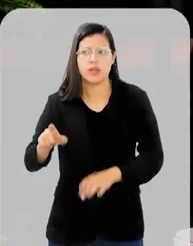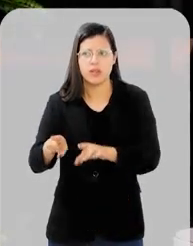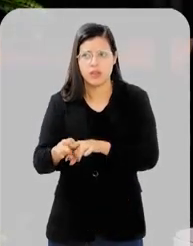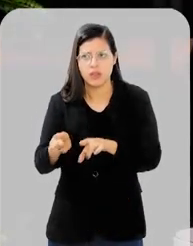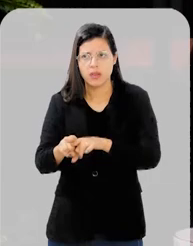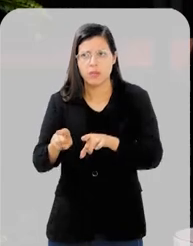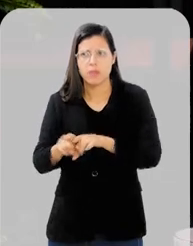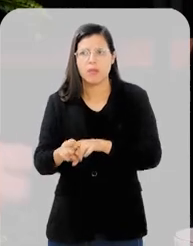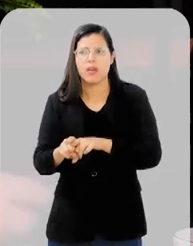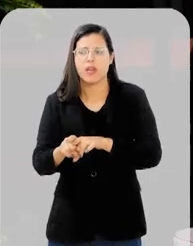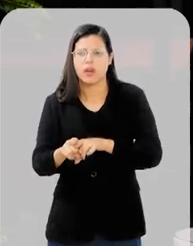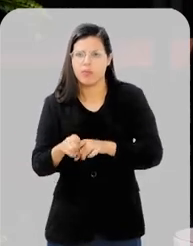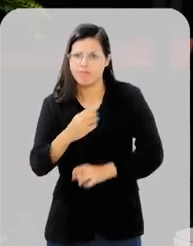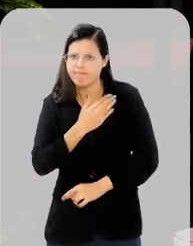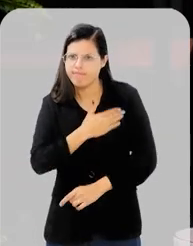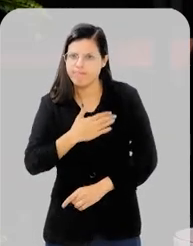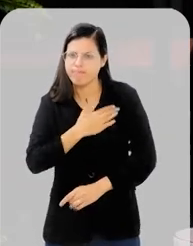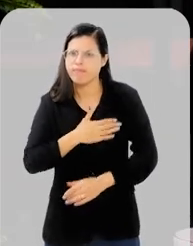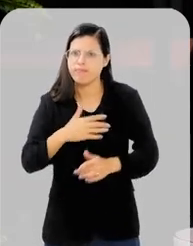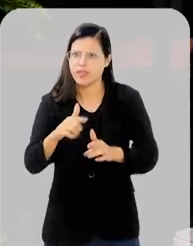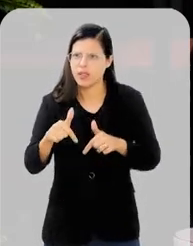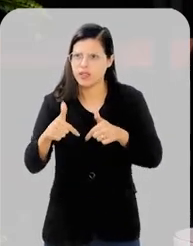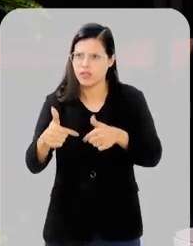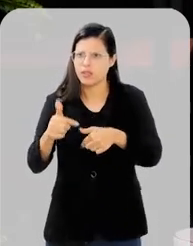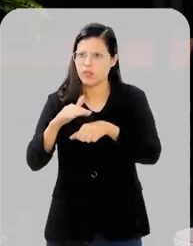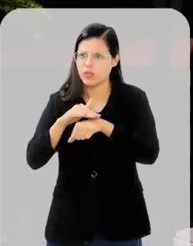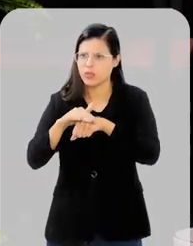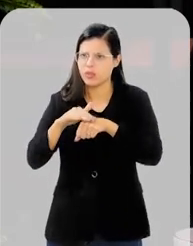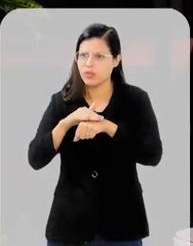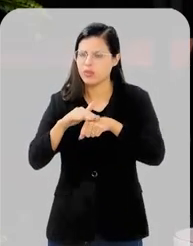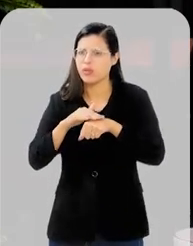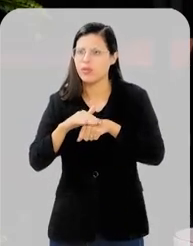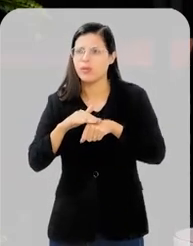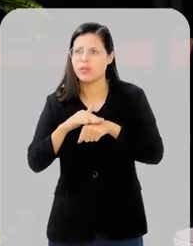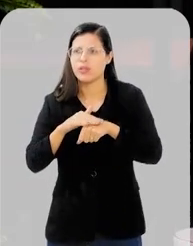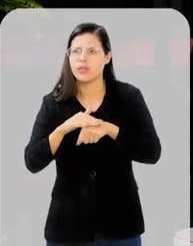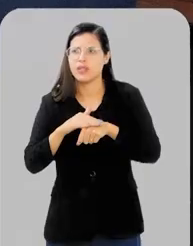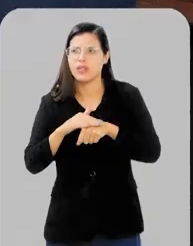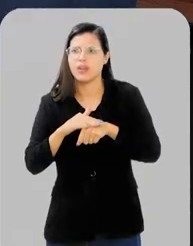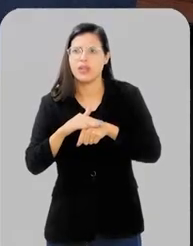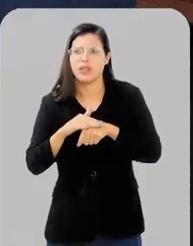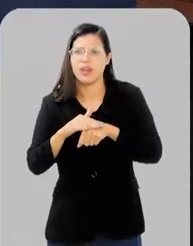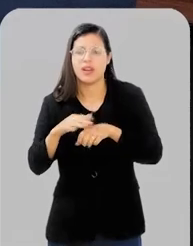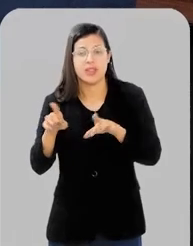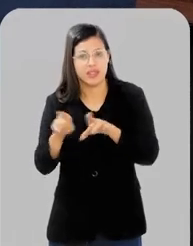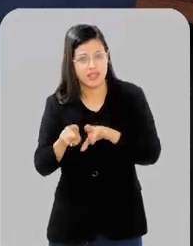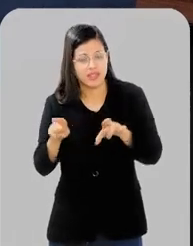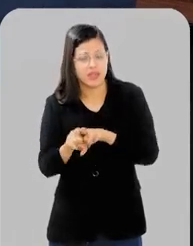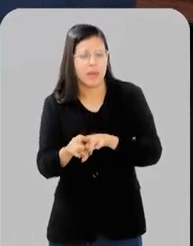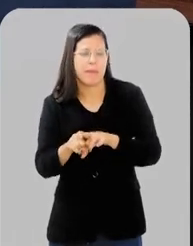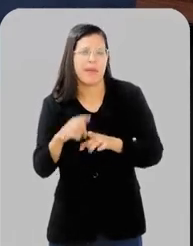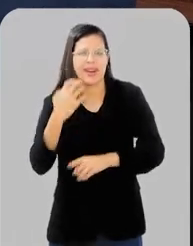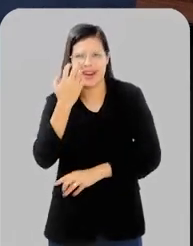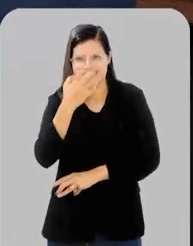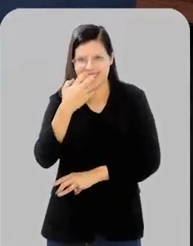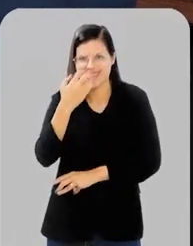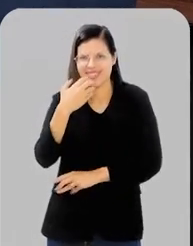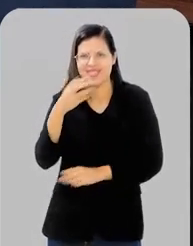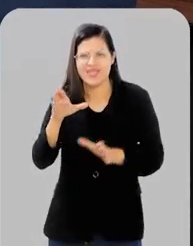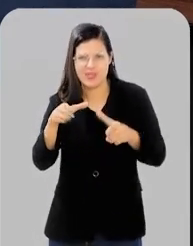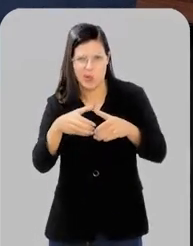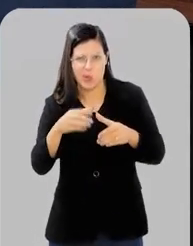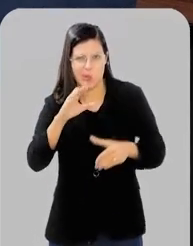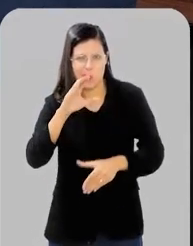Saúdo a ainda mais essa iniciativa de poder conversar também E ainda tem a banda Dom né é vocalista da banda Dom